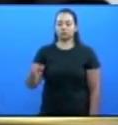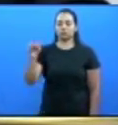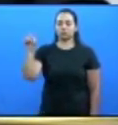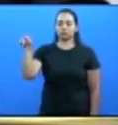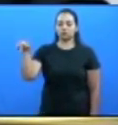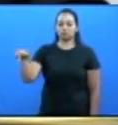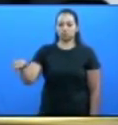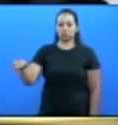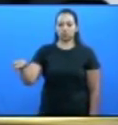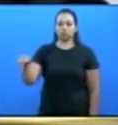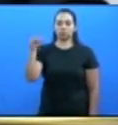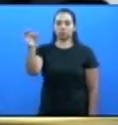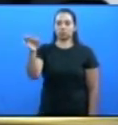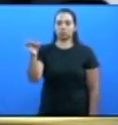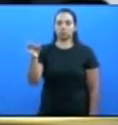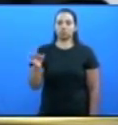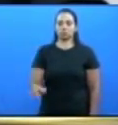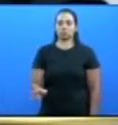7 sim.